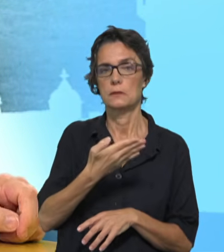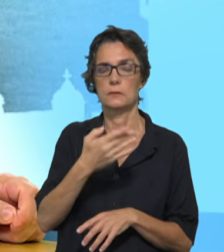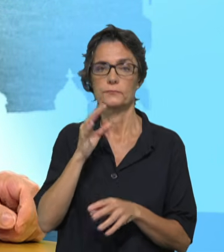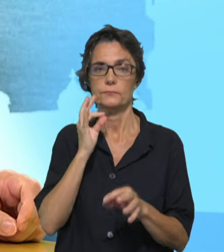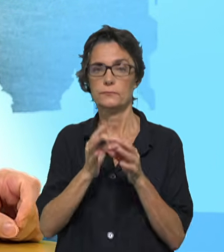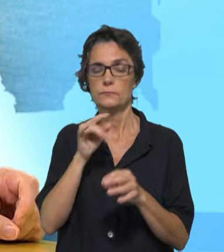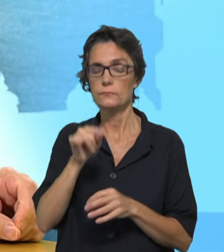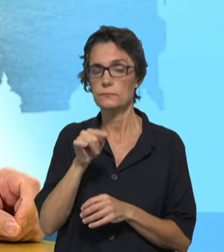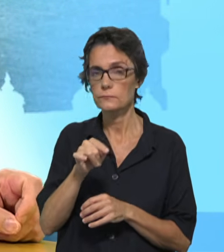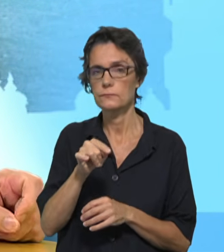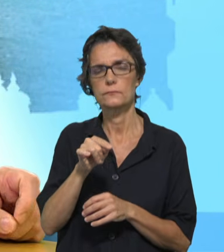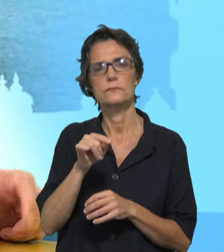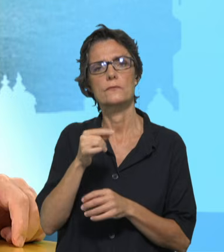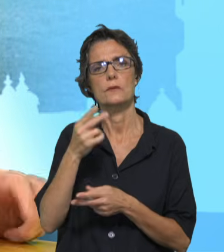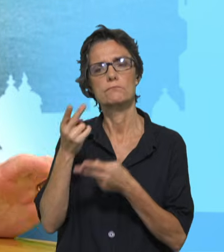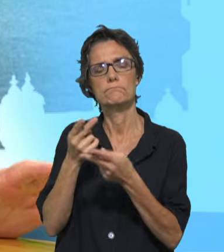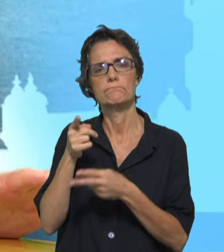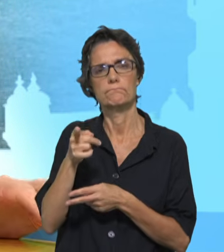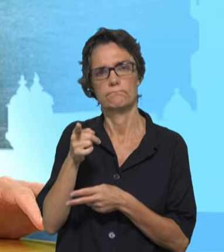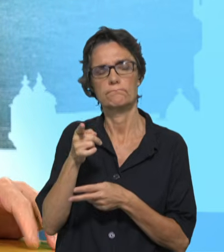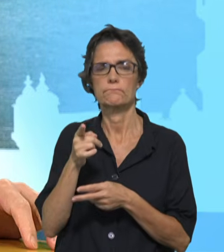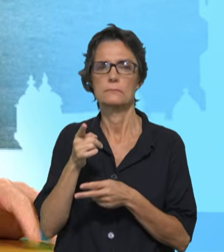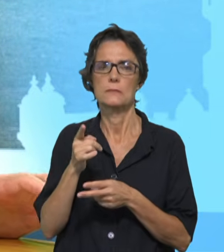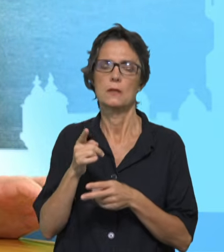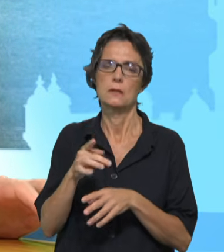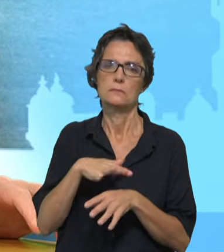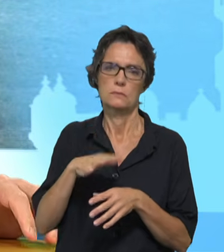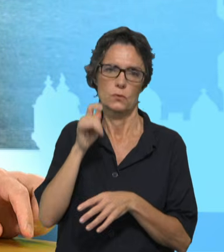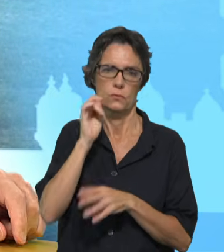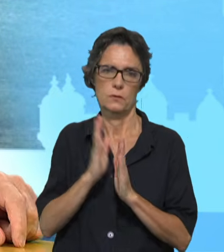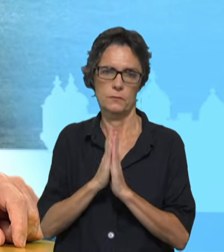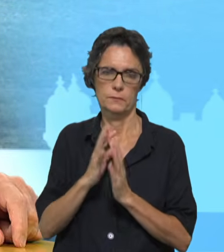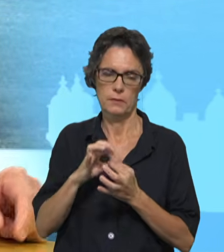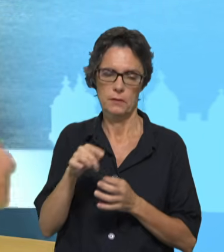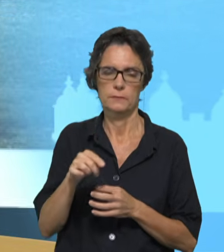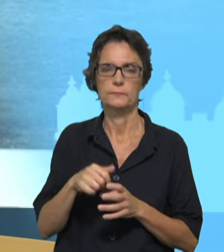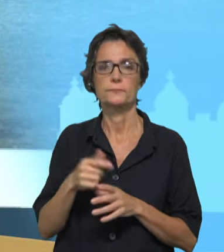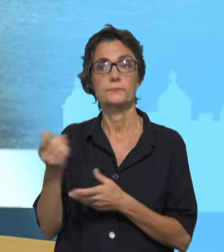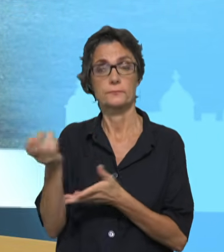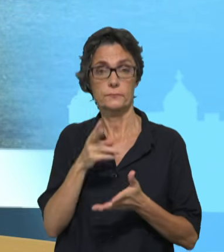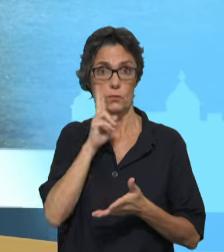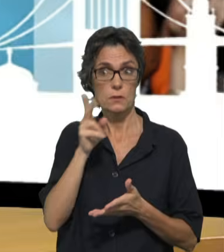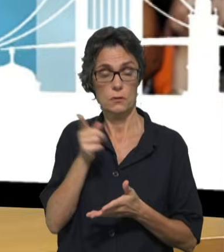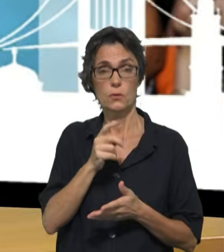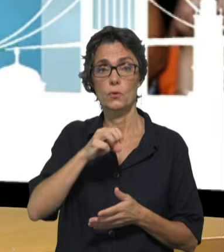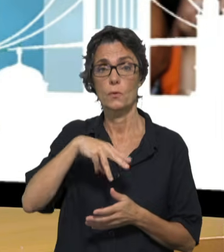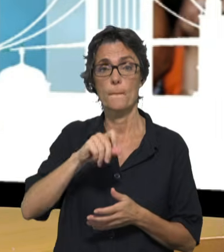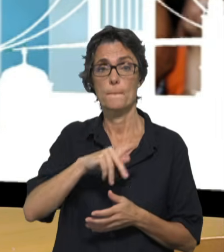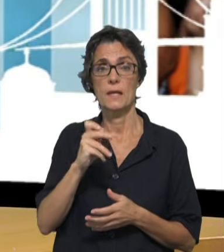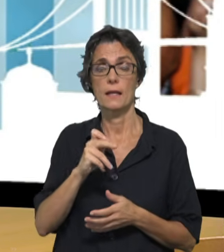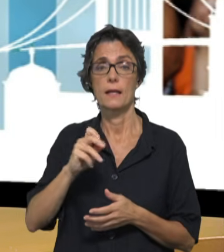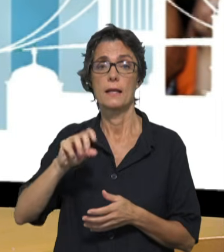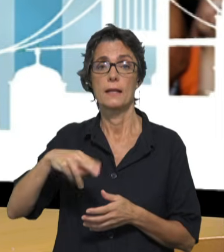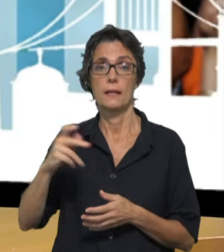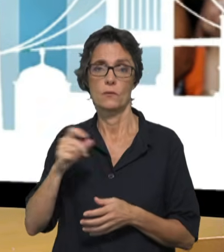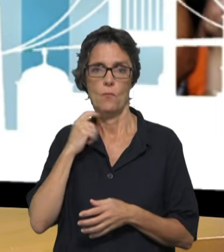pela Pastoral de Turismo de Portugal, numas jornadas de estudo. O seu diretor, Padre Miguel Neto, está hoje no programa Eclésia, o que agradeço. Muito